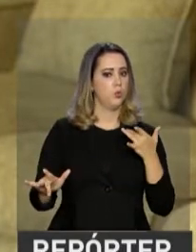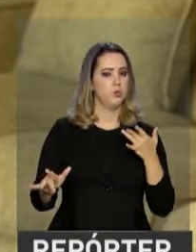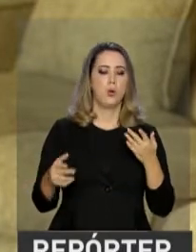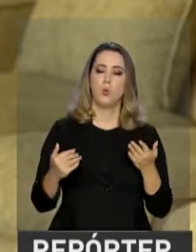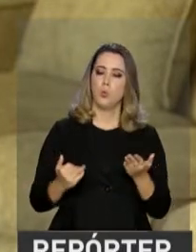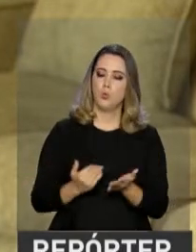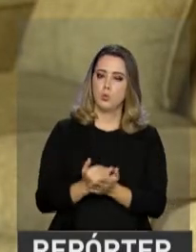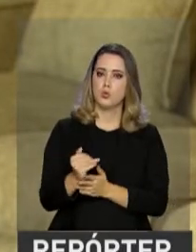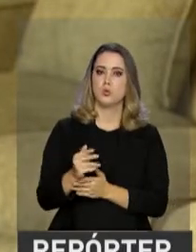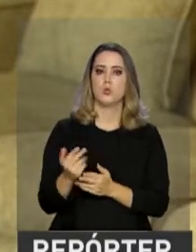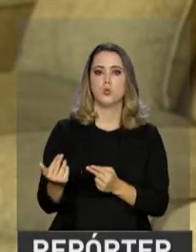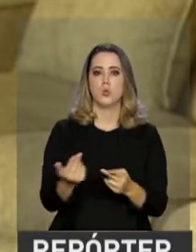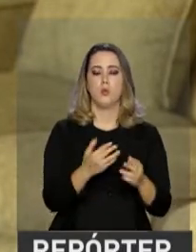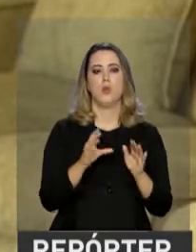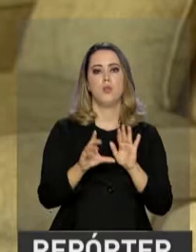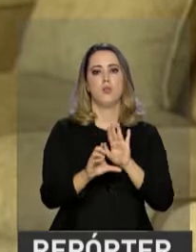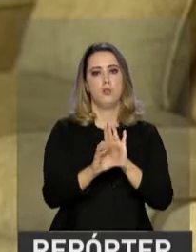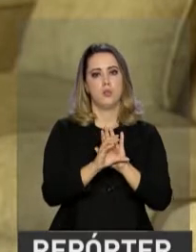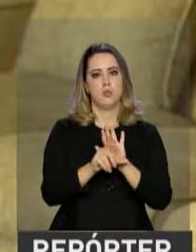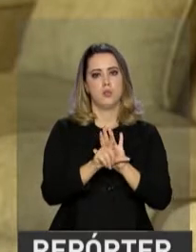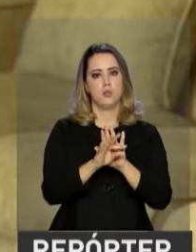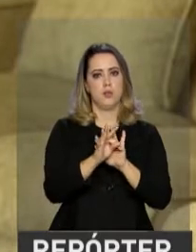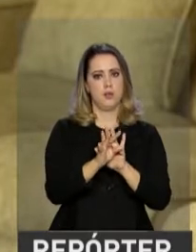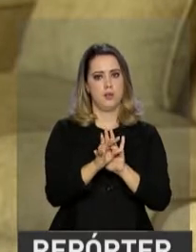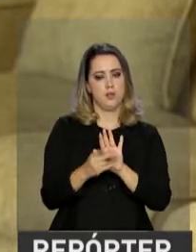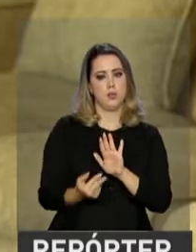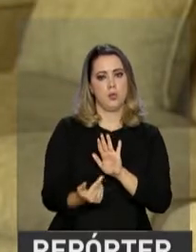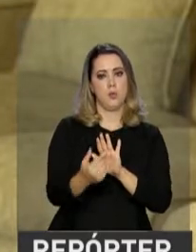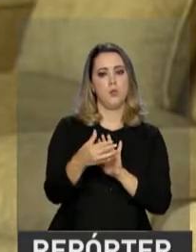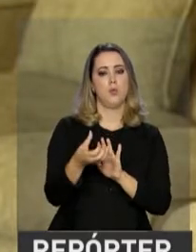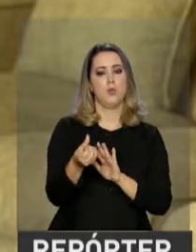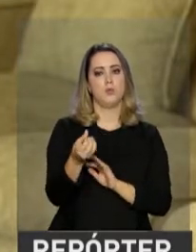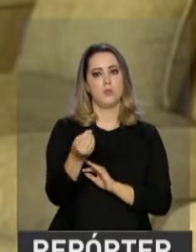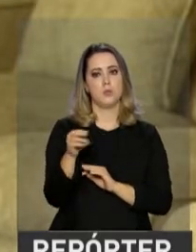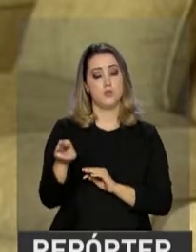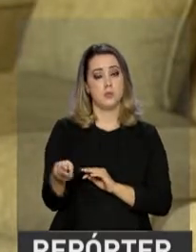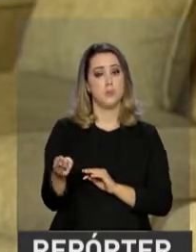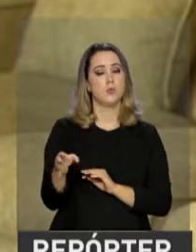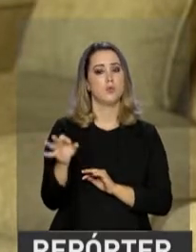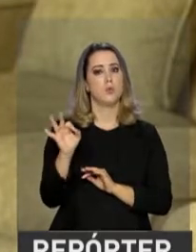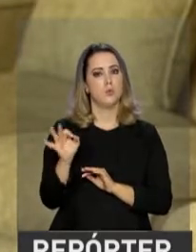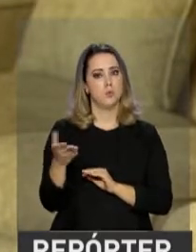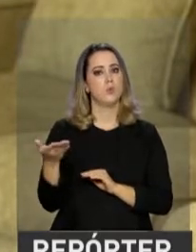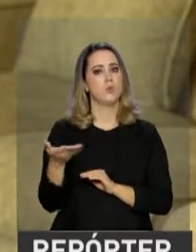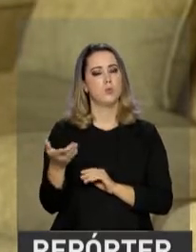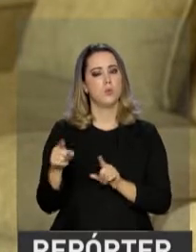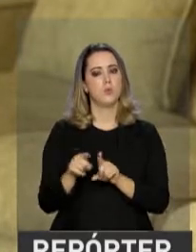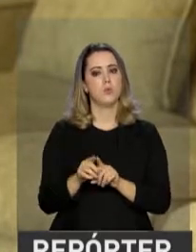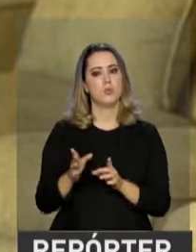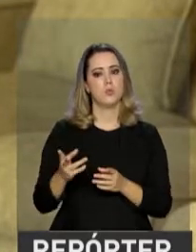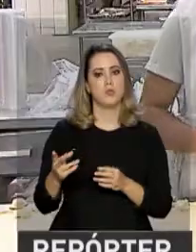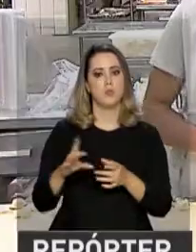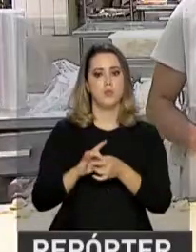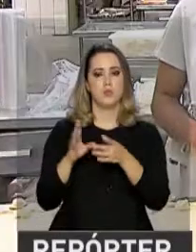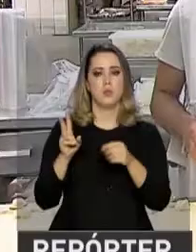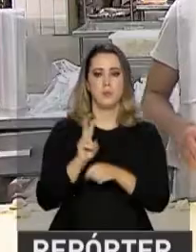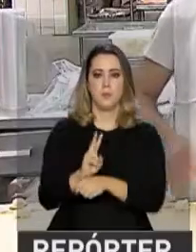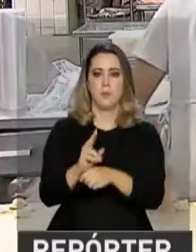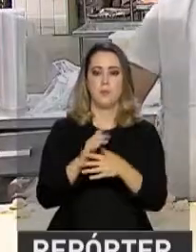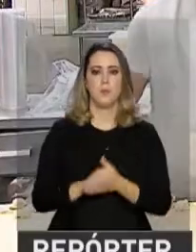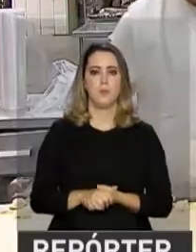continuar a clt com 60 minutos de almoço no mínimo portanto liberdade com proteção